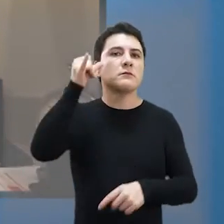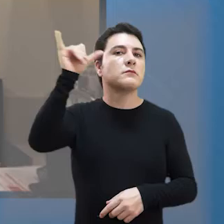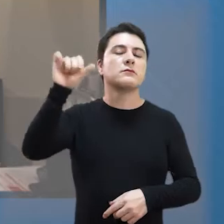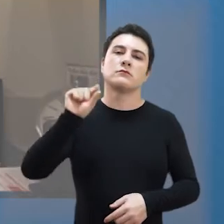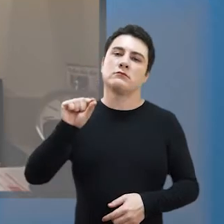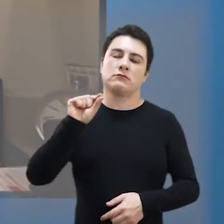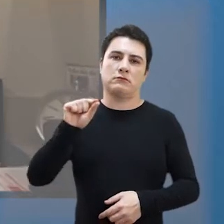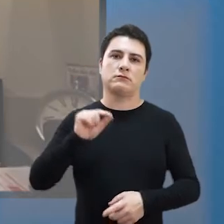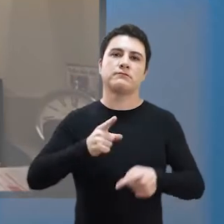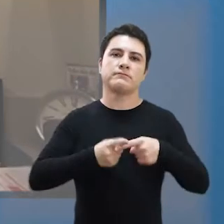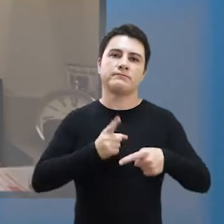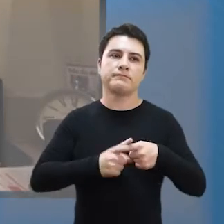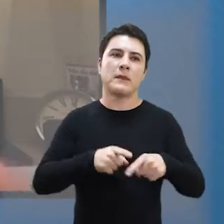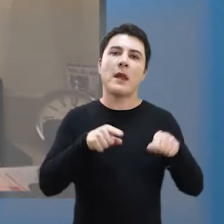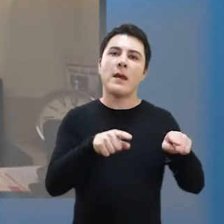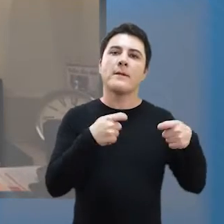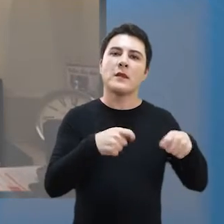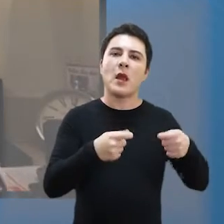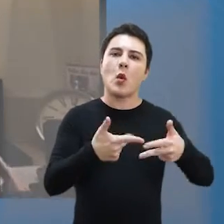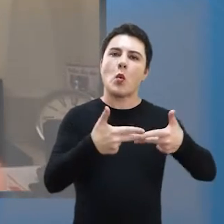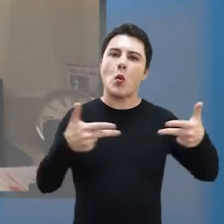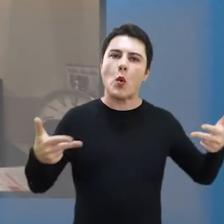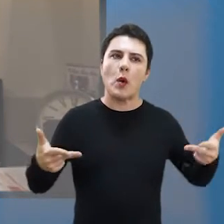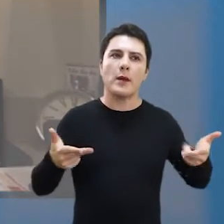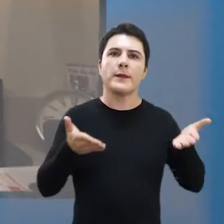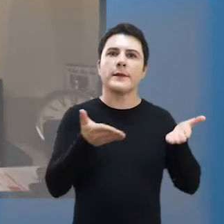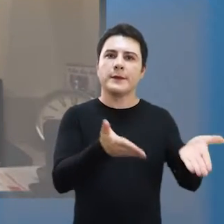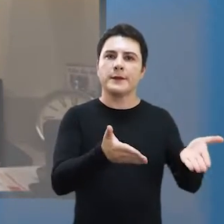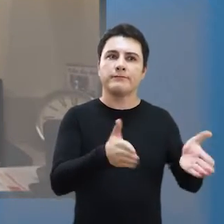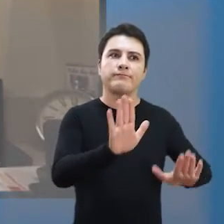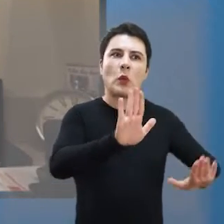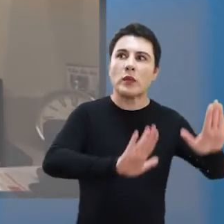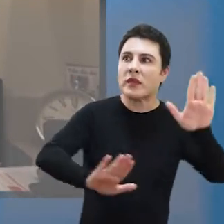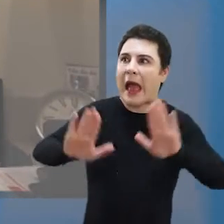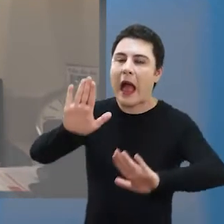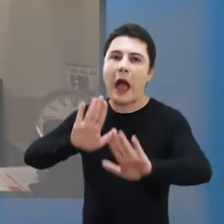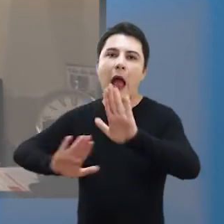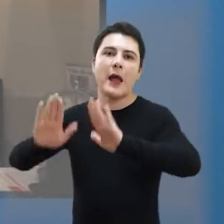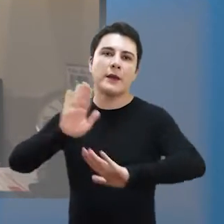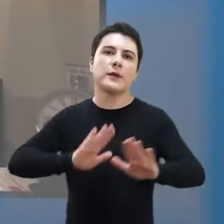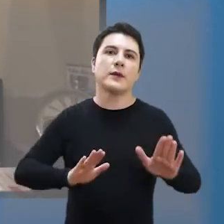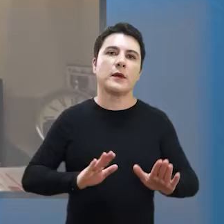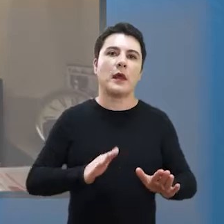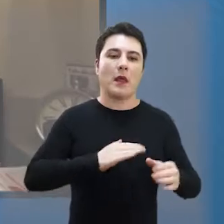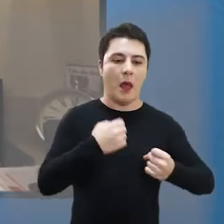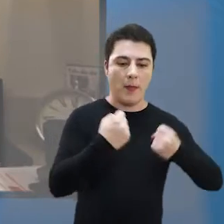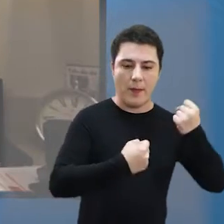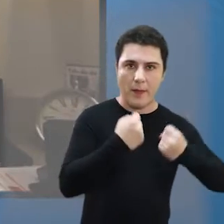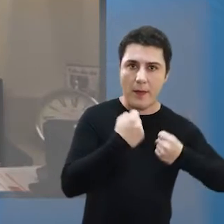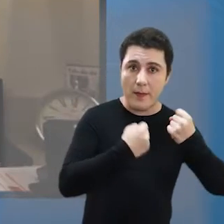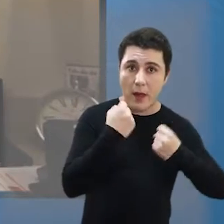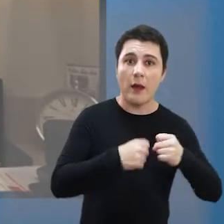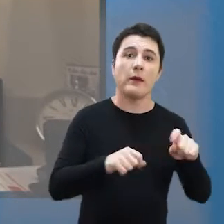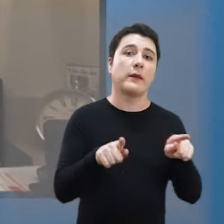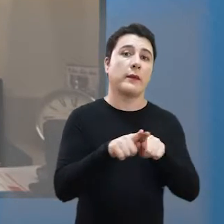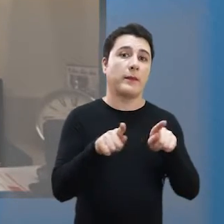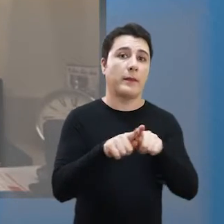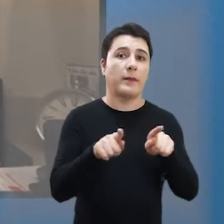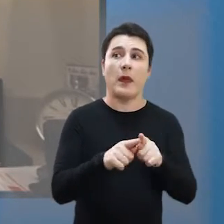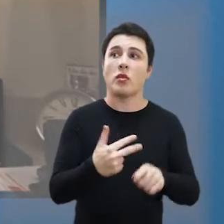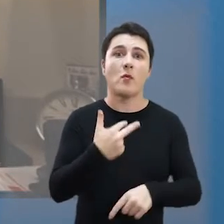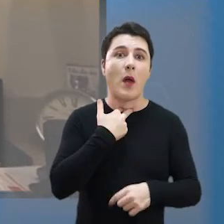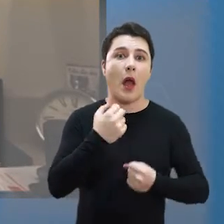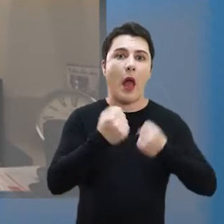a prevenção se baseia mais em relação a isso. Tomar cuidados, às vezes, no dirigir, tomar